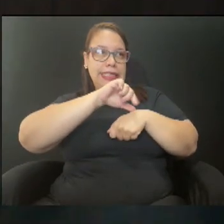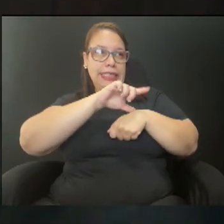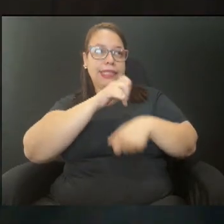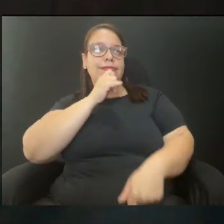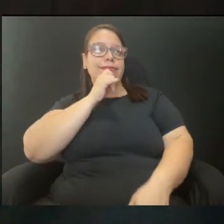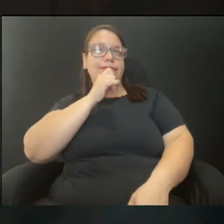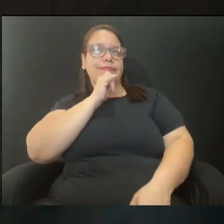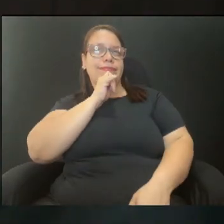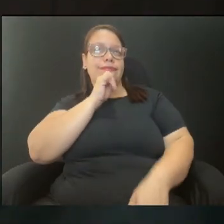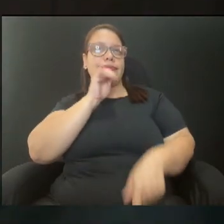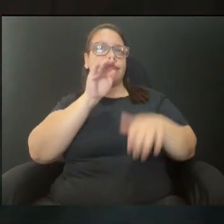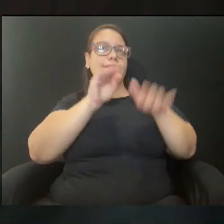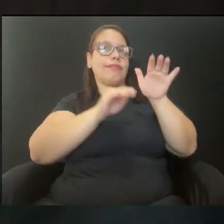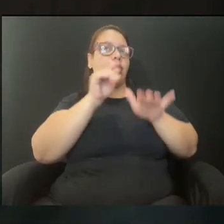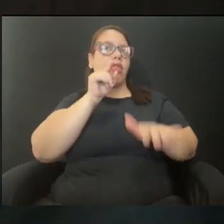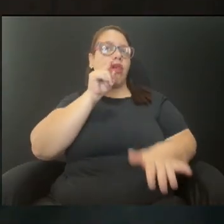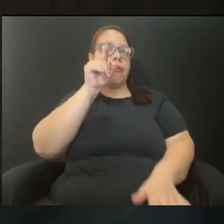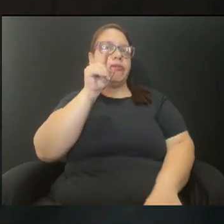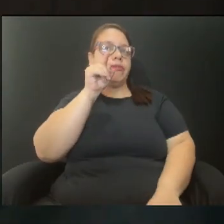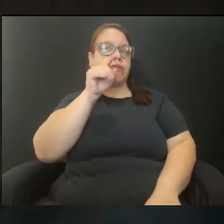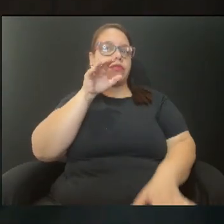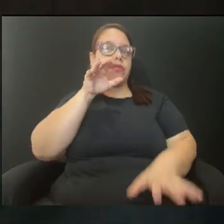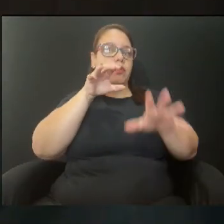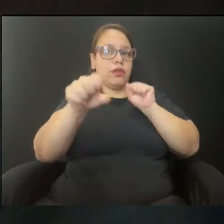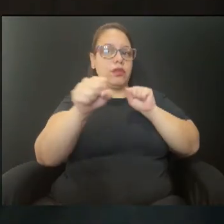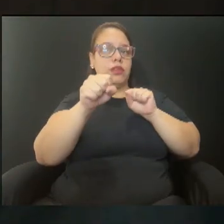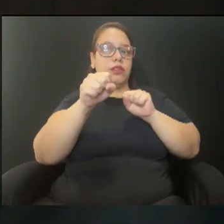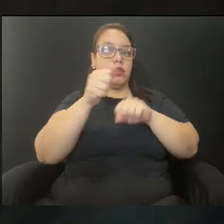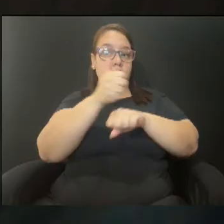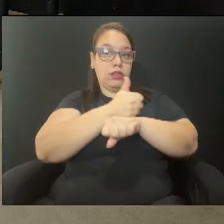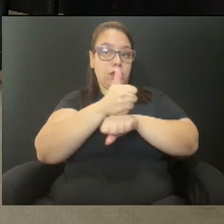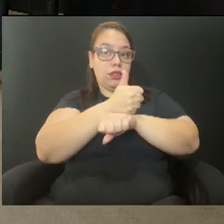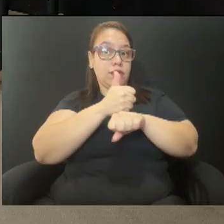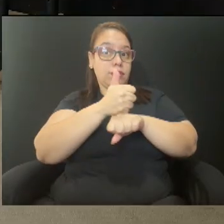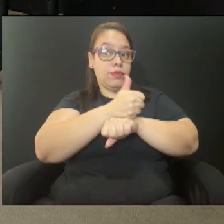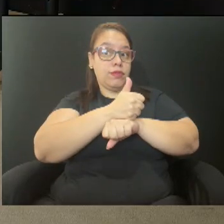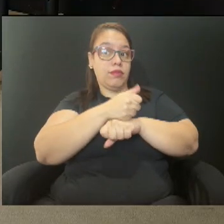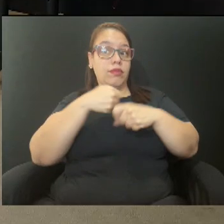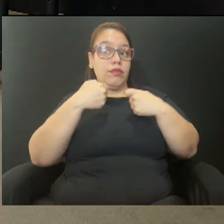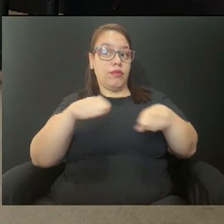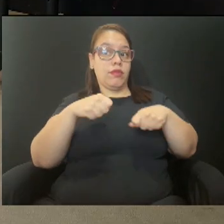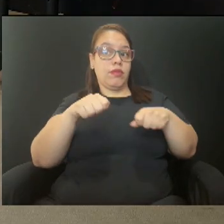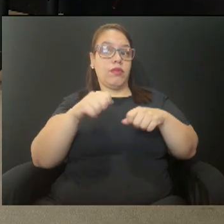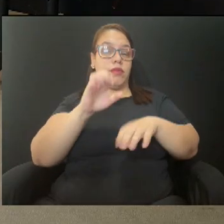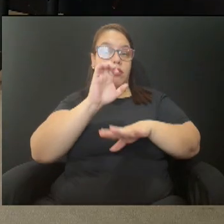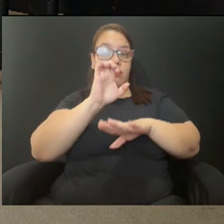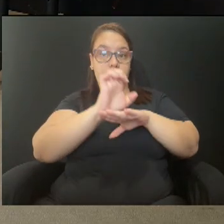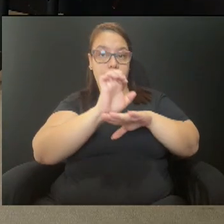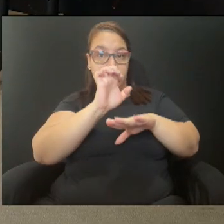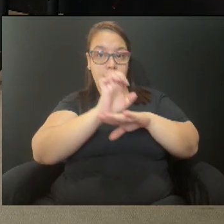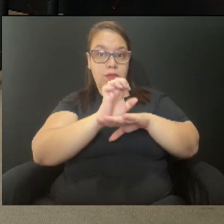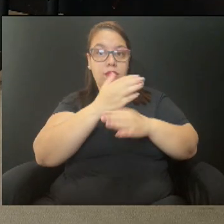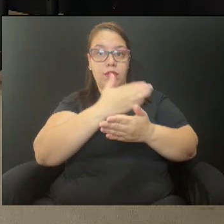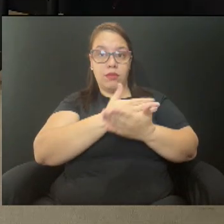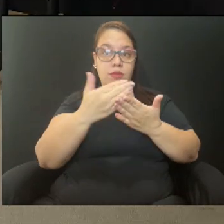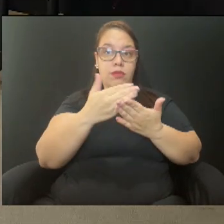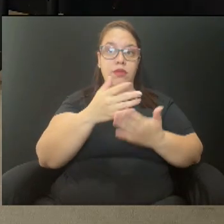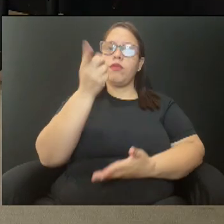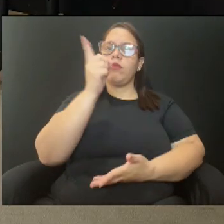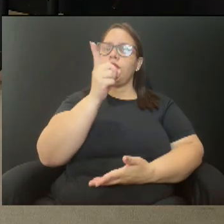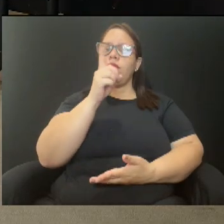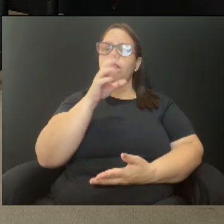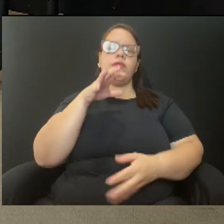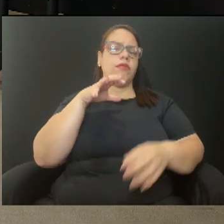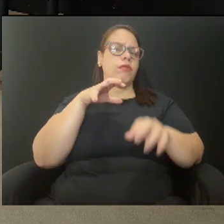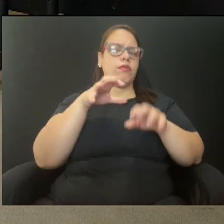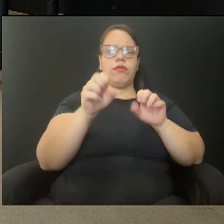vão lá, se formam numa profissão que precisa de um estágio, precisa de um início, ele fala, não, eu me formei, mas